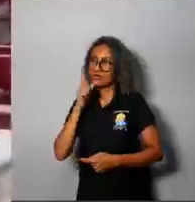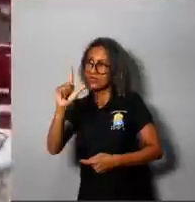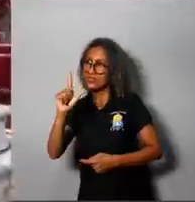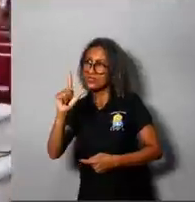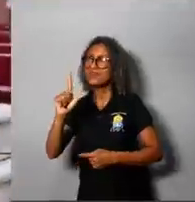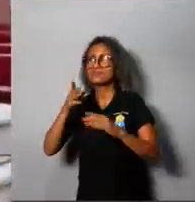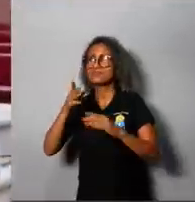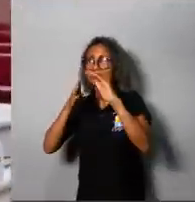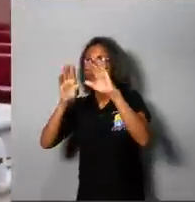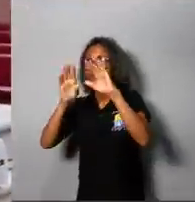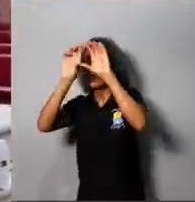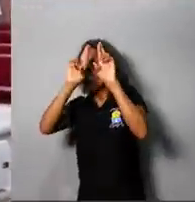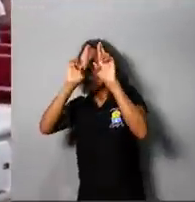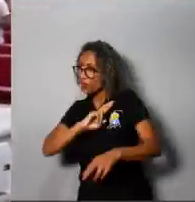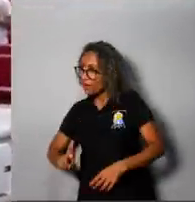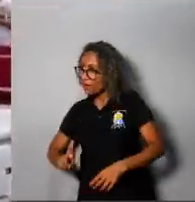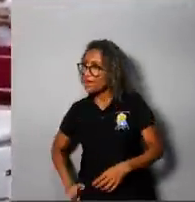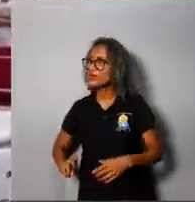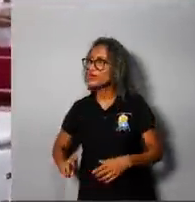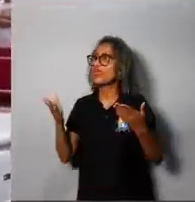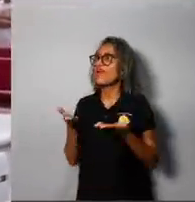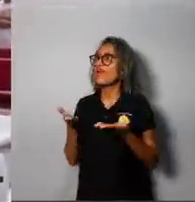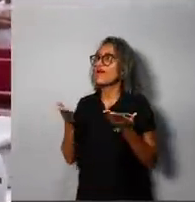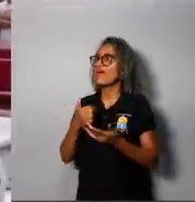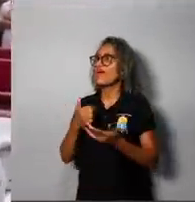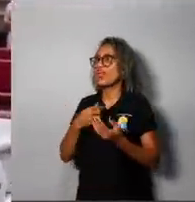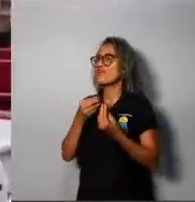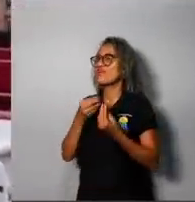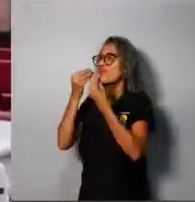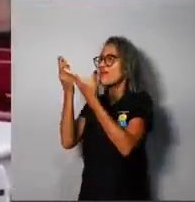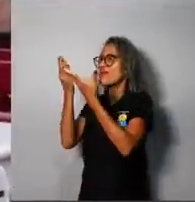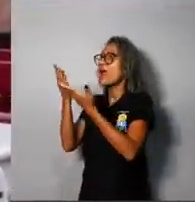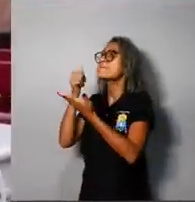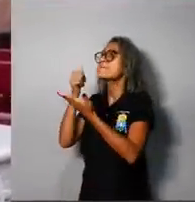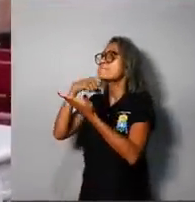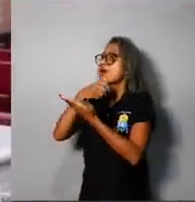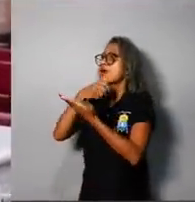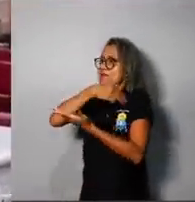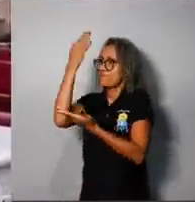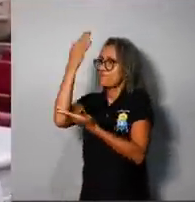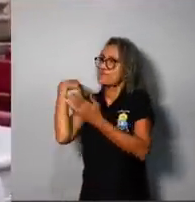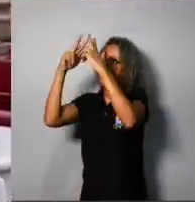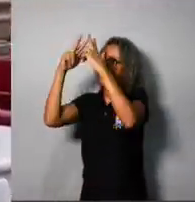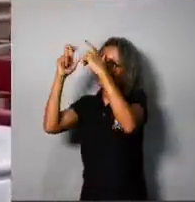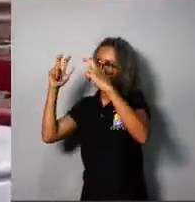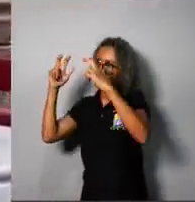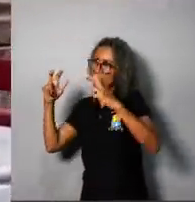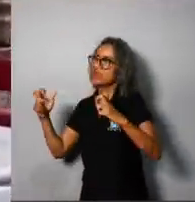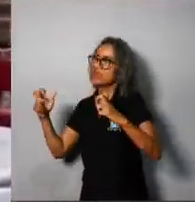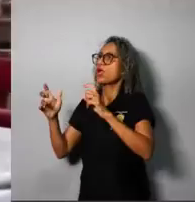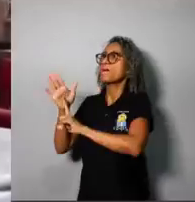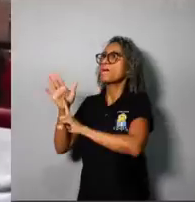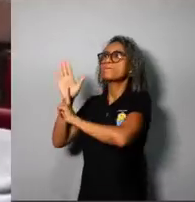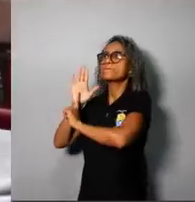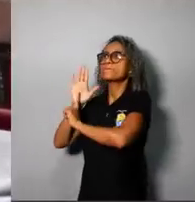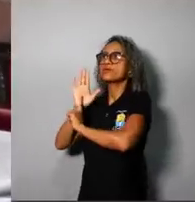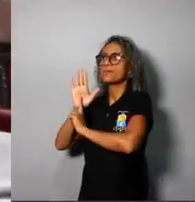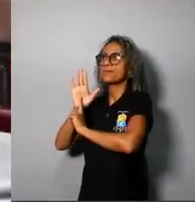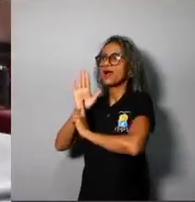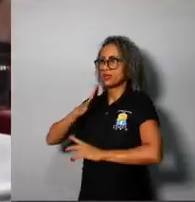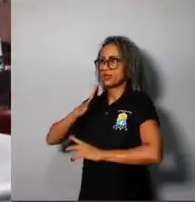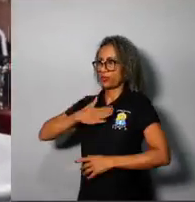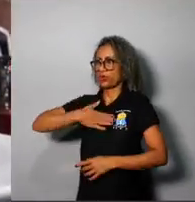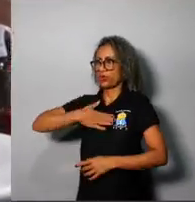venho agora a renovar diante de ti, ó Virgem de Nazaré, as promessas do meu